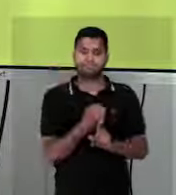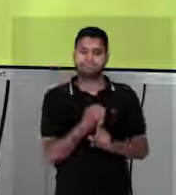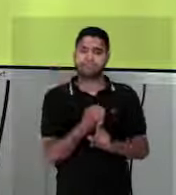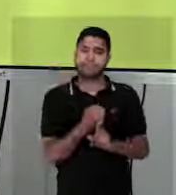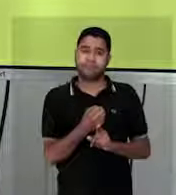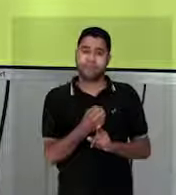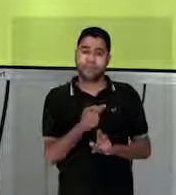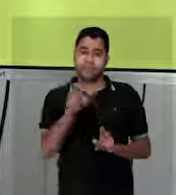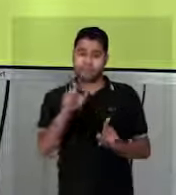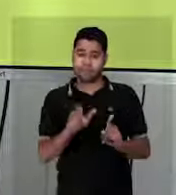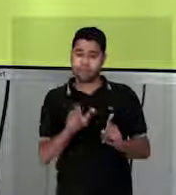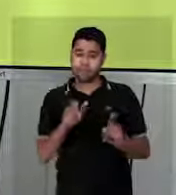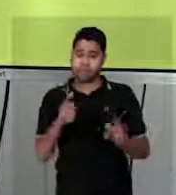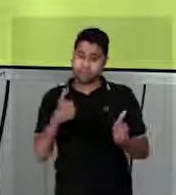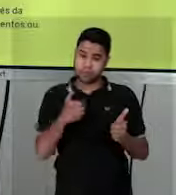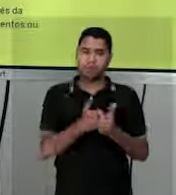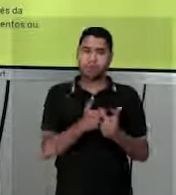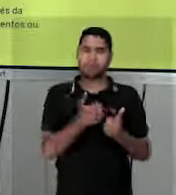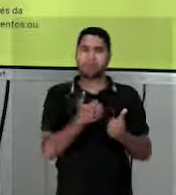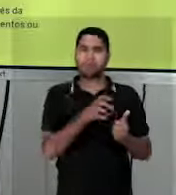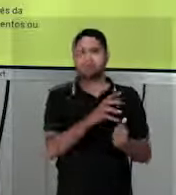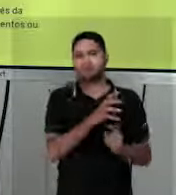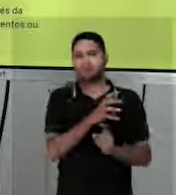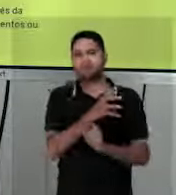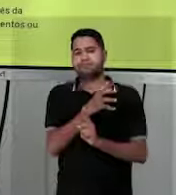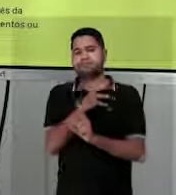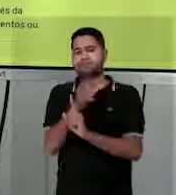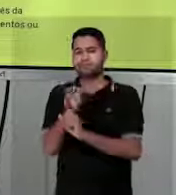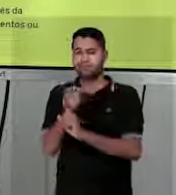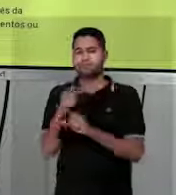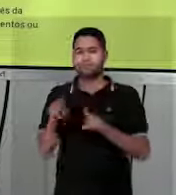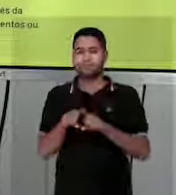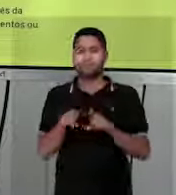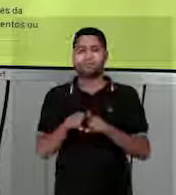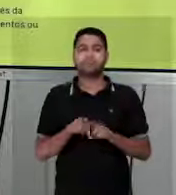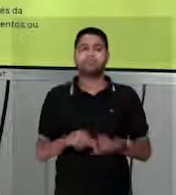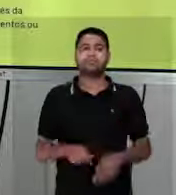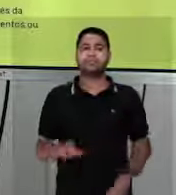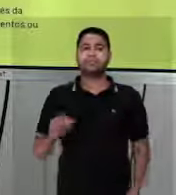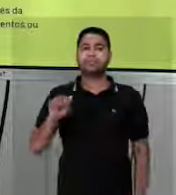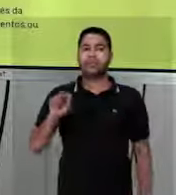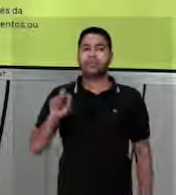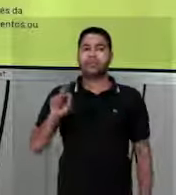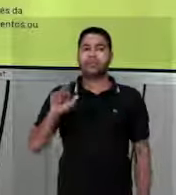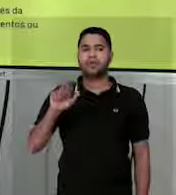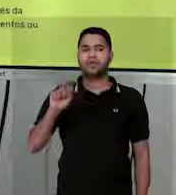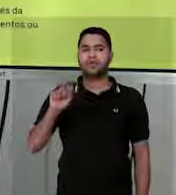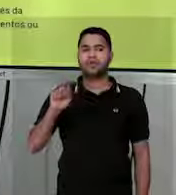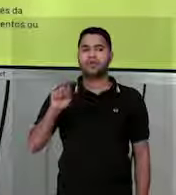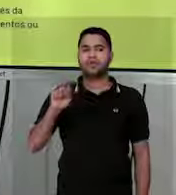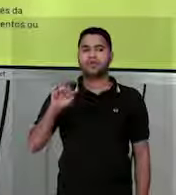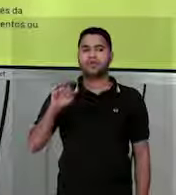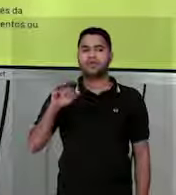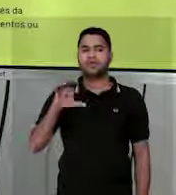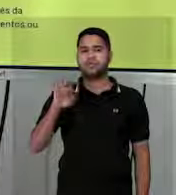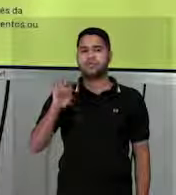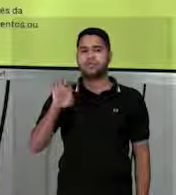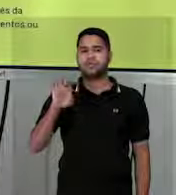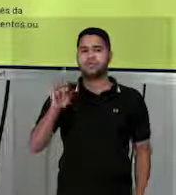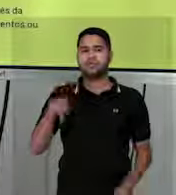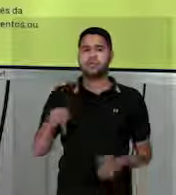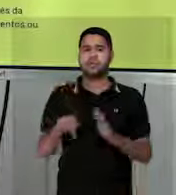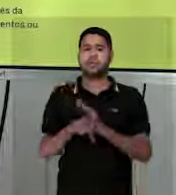ele pode, então, adquirir a doença. A ascaridíase também é uma verminose, né, causada